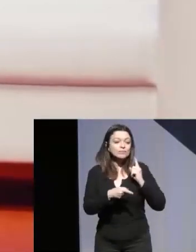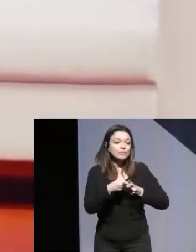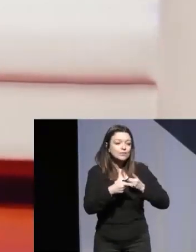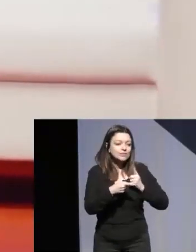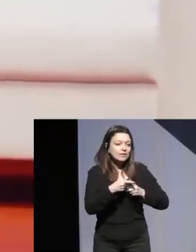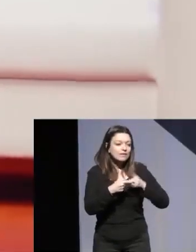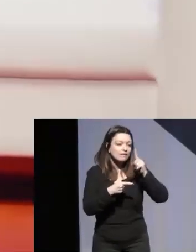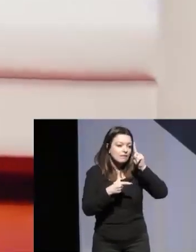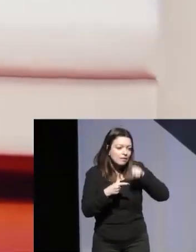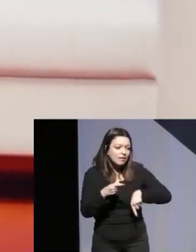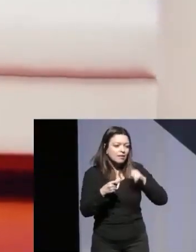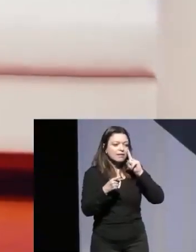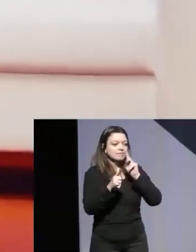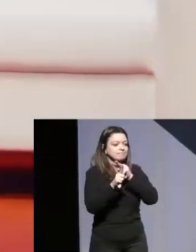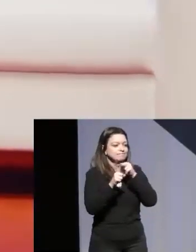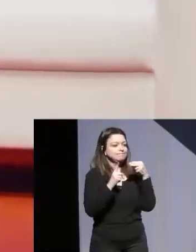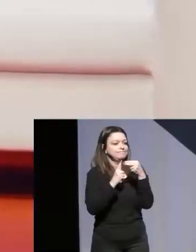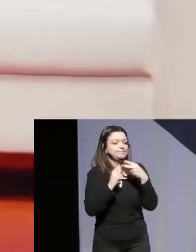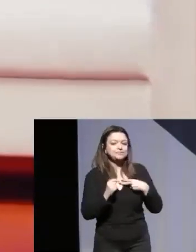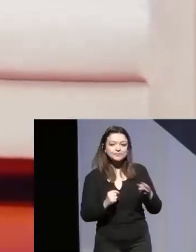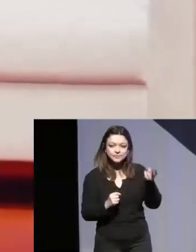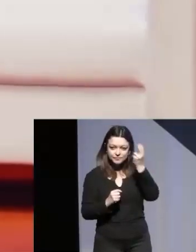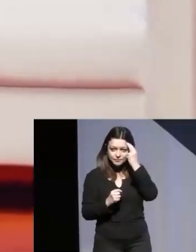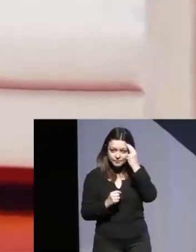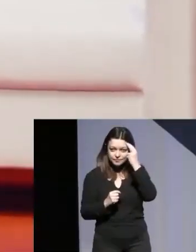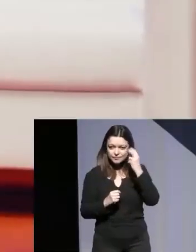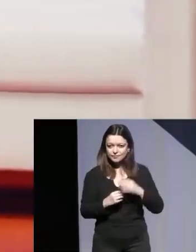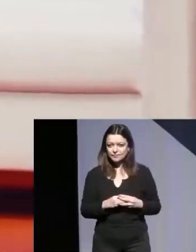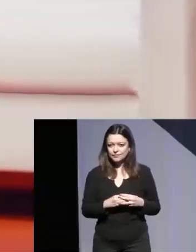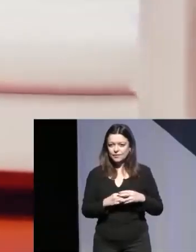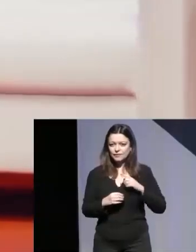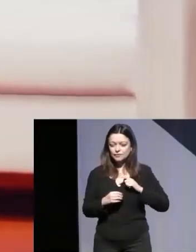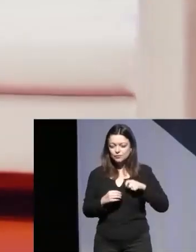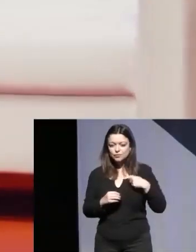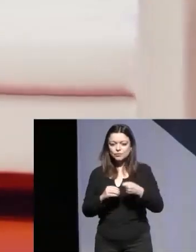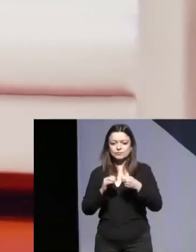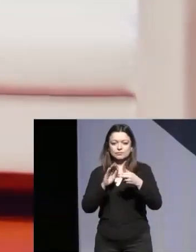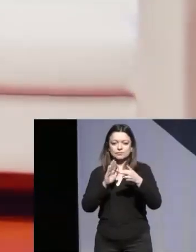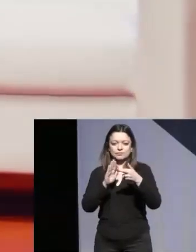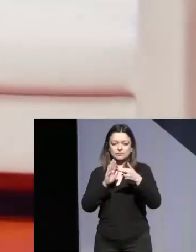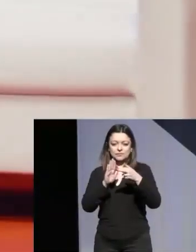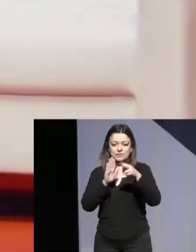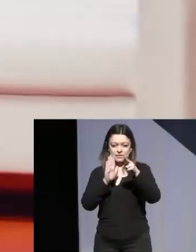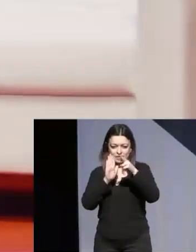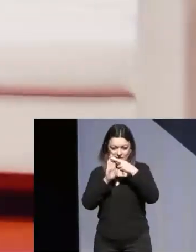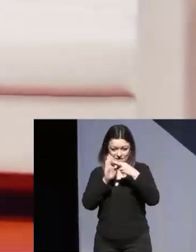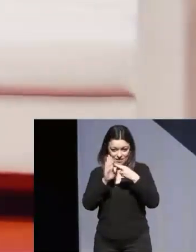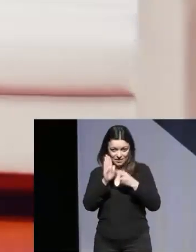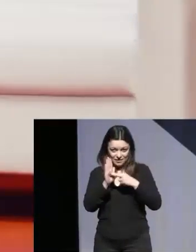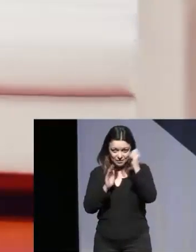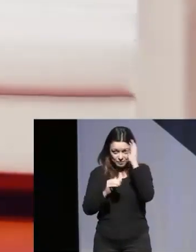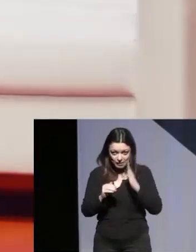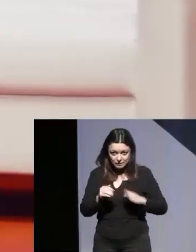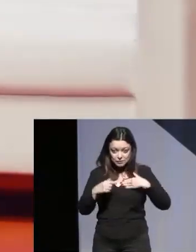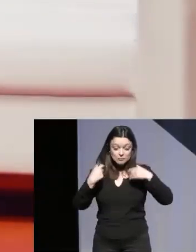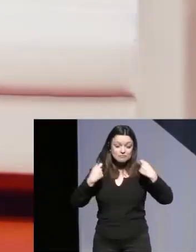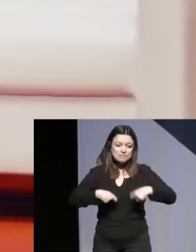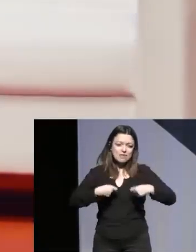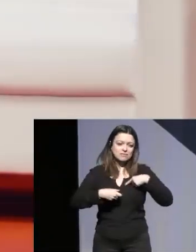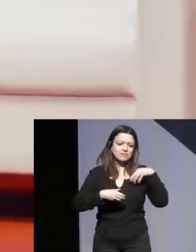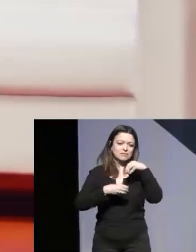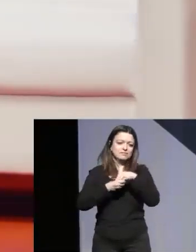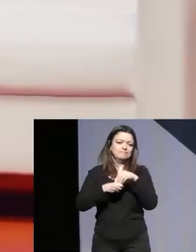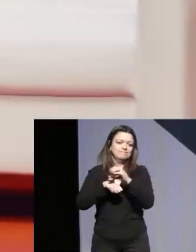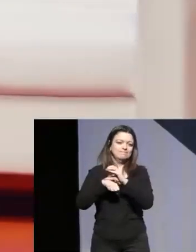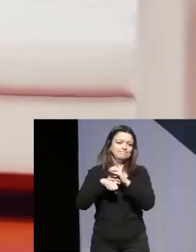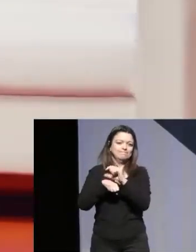observado uma lei, uma norma no Brasil, tem que estar na Constituição. E, ainda assim, a gente